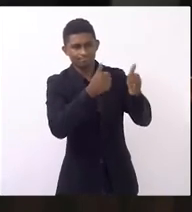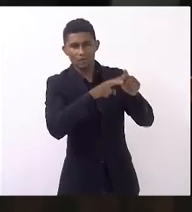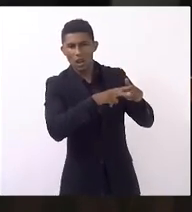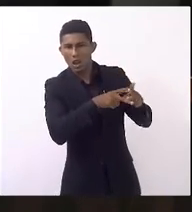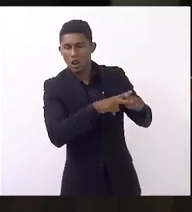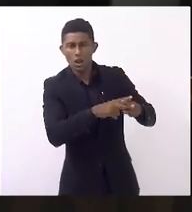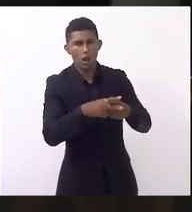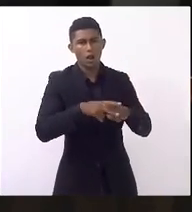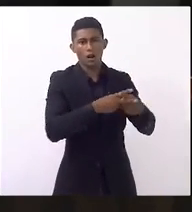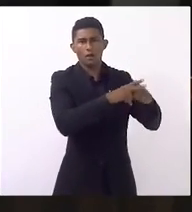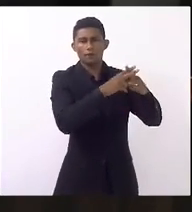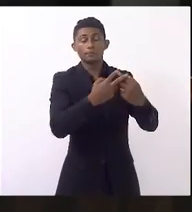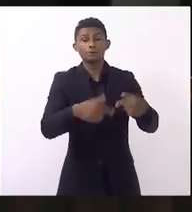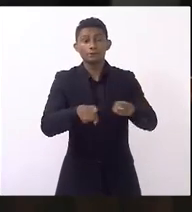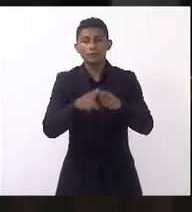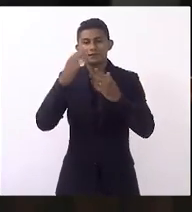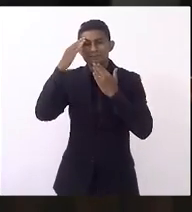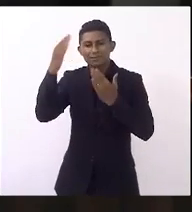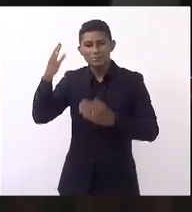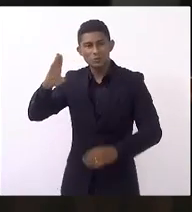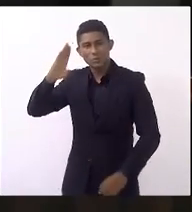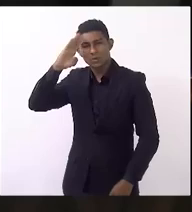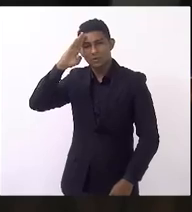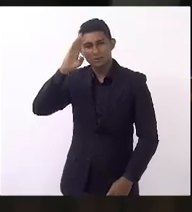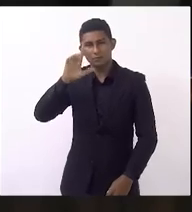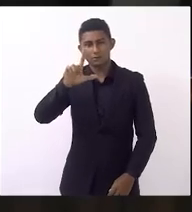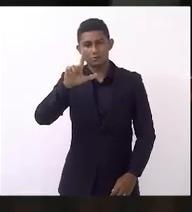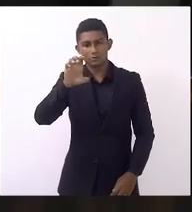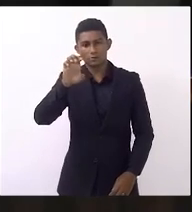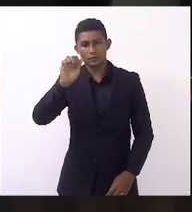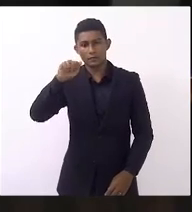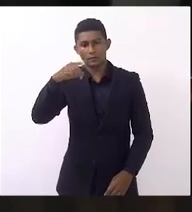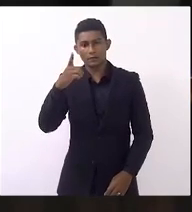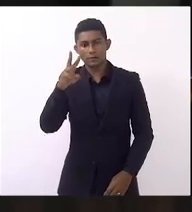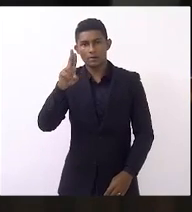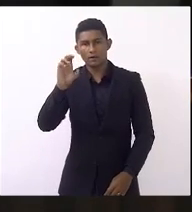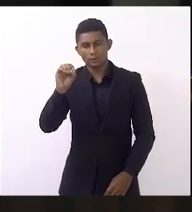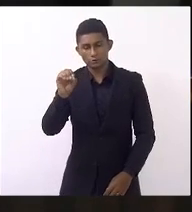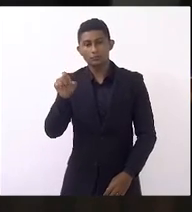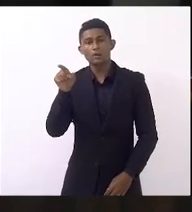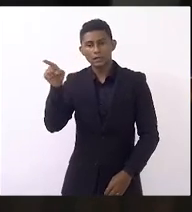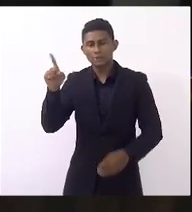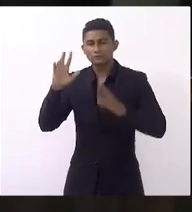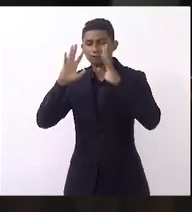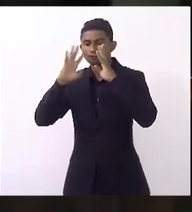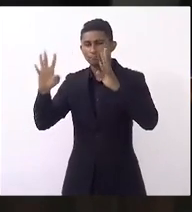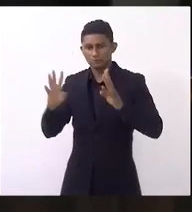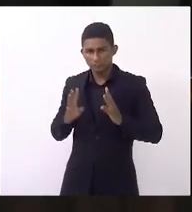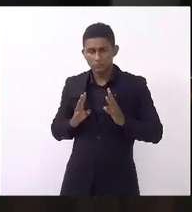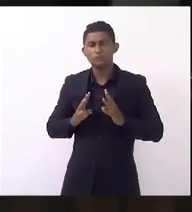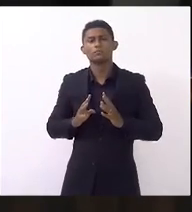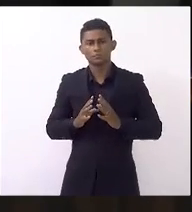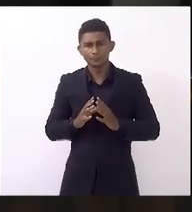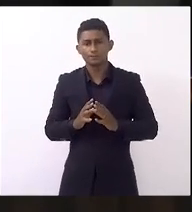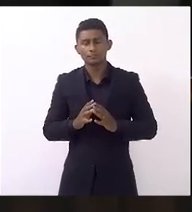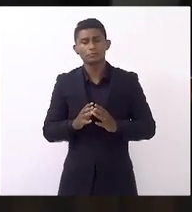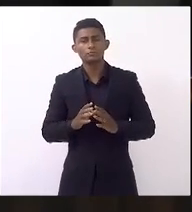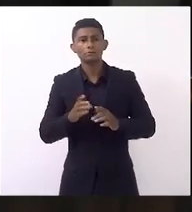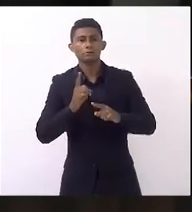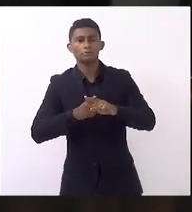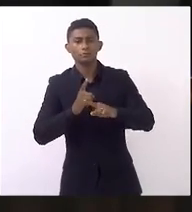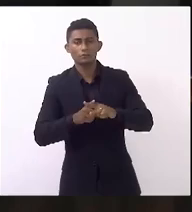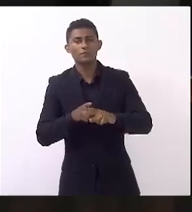coronel Leandro Monteiro, que prontamente atendeu uma solicitação disponibilizando